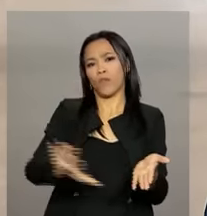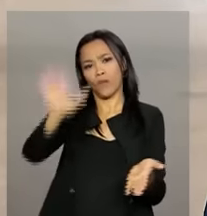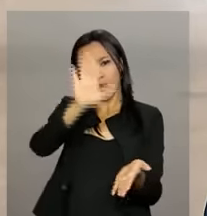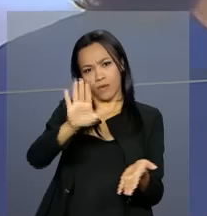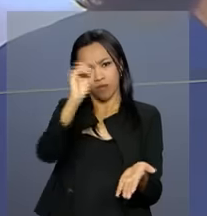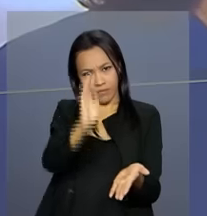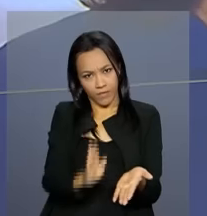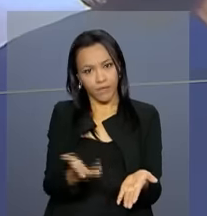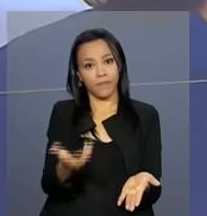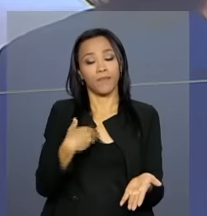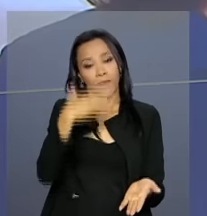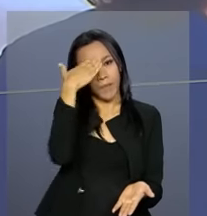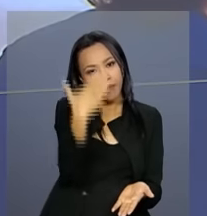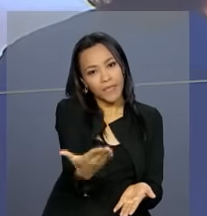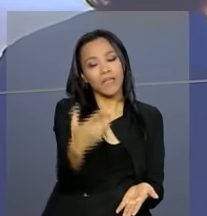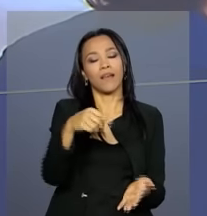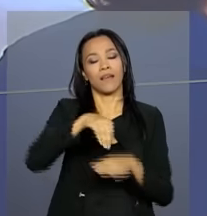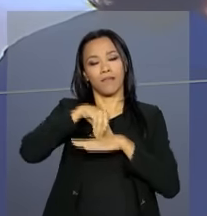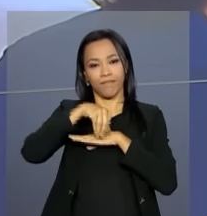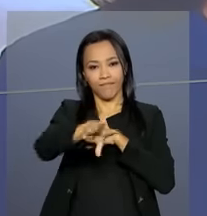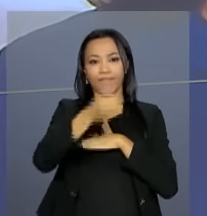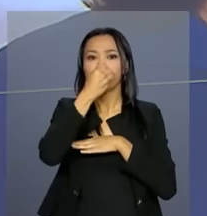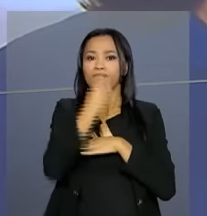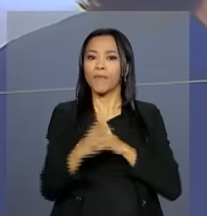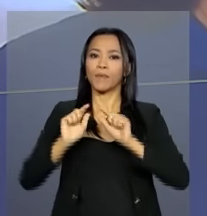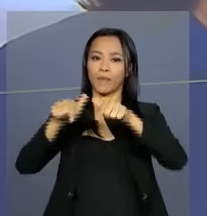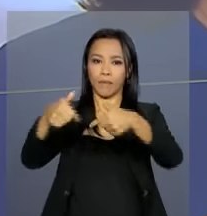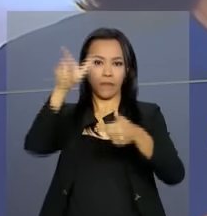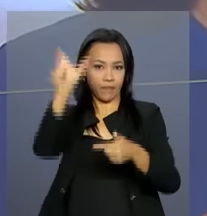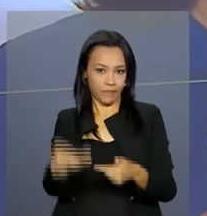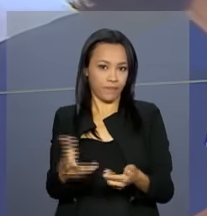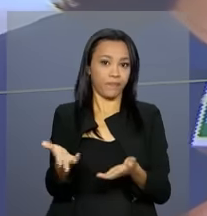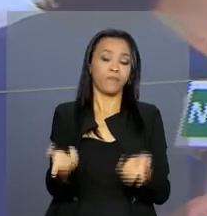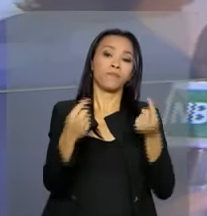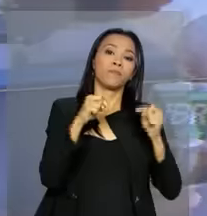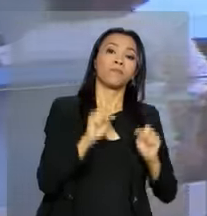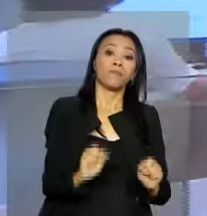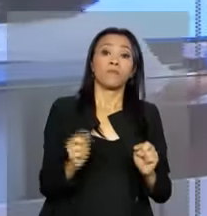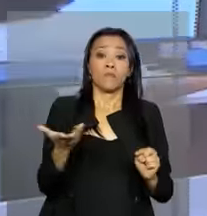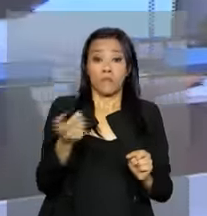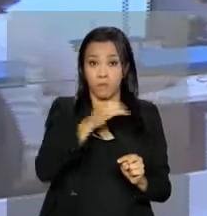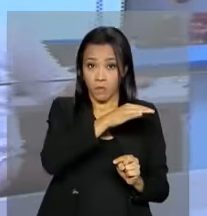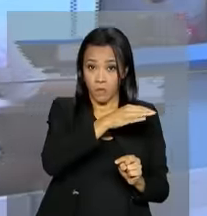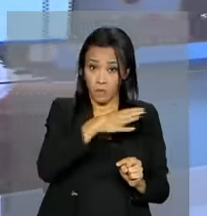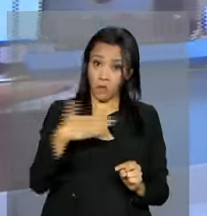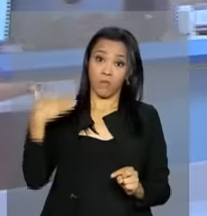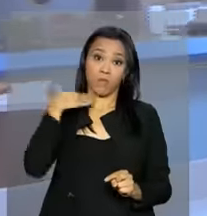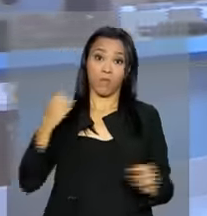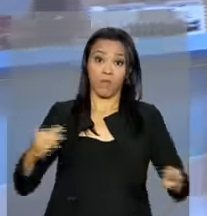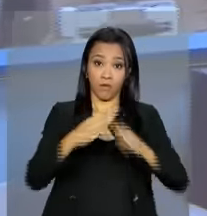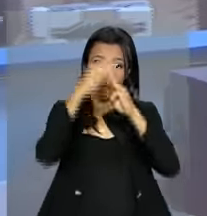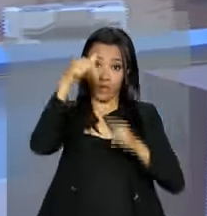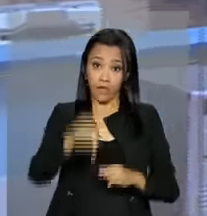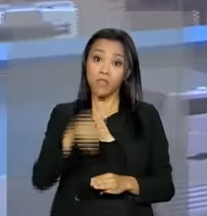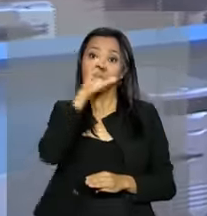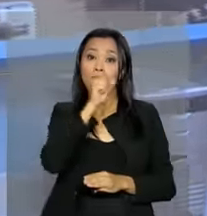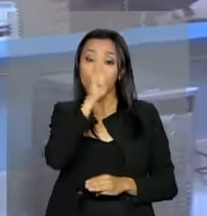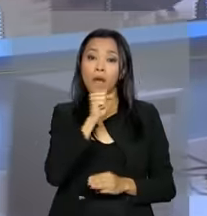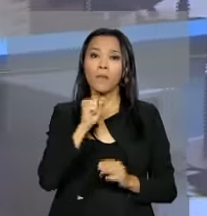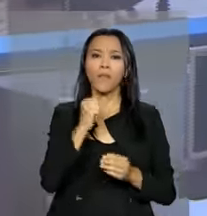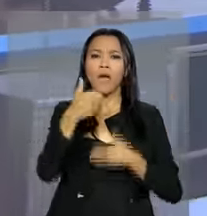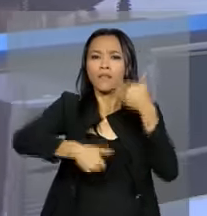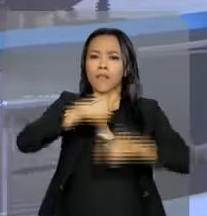você Obrigada Taíssa pelas suas informações bom trabalho para você e olha a Caixa Econômica Federal realizou neste sábado